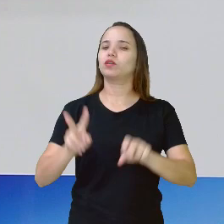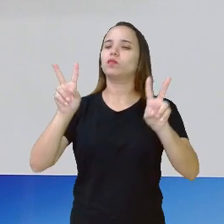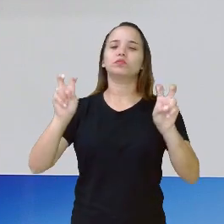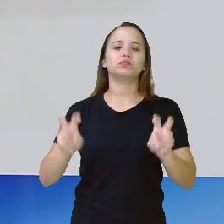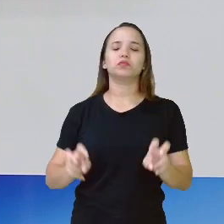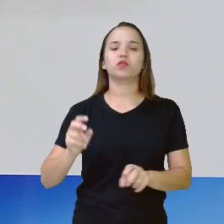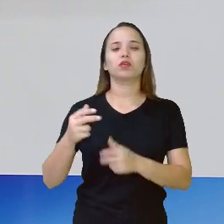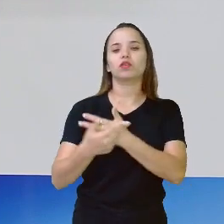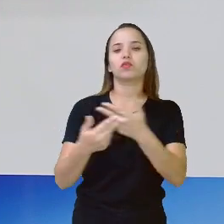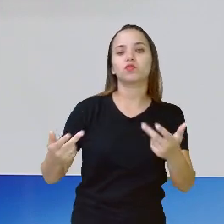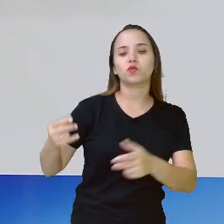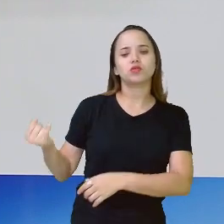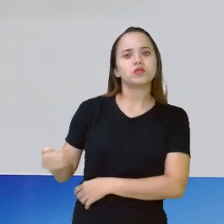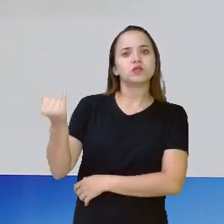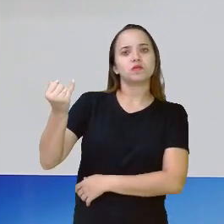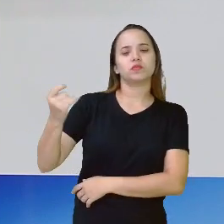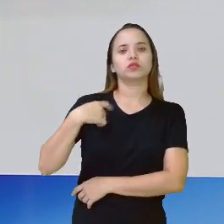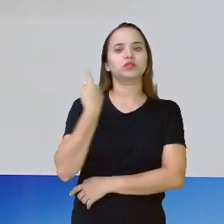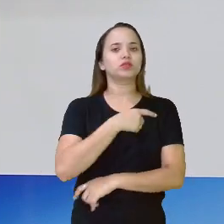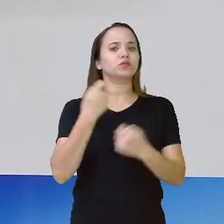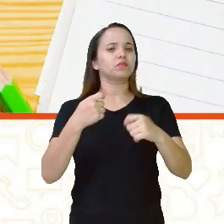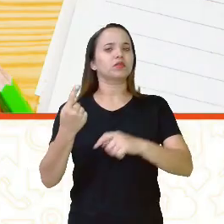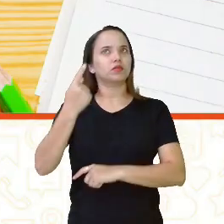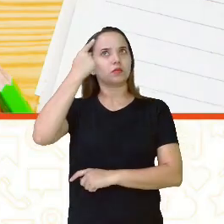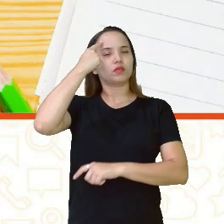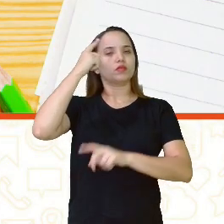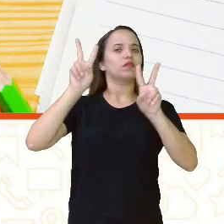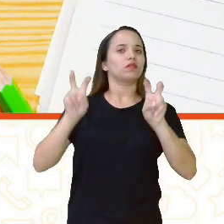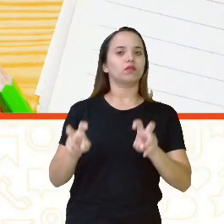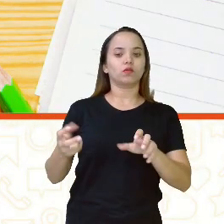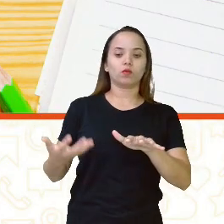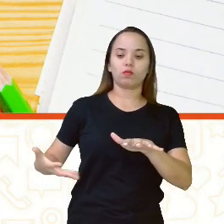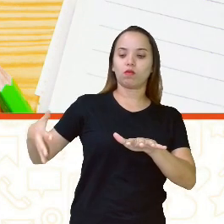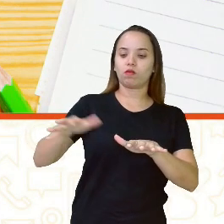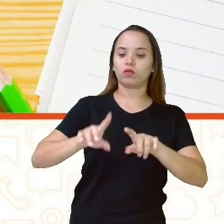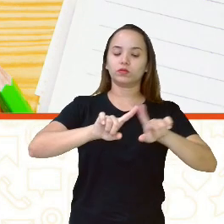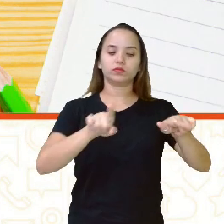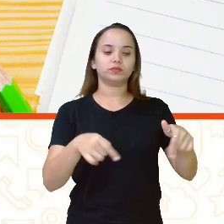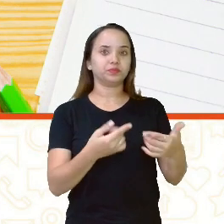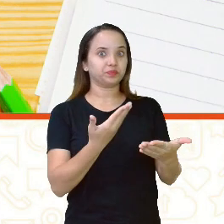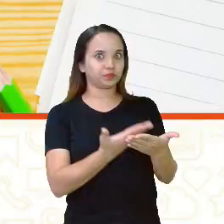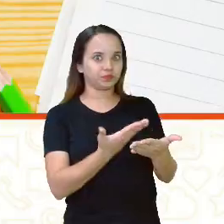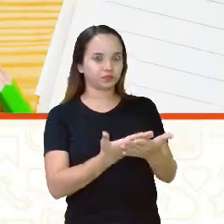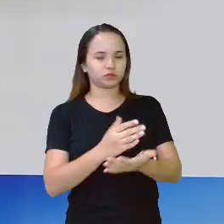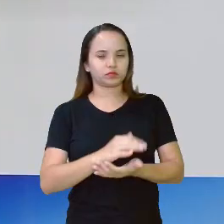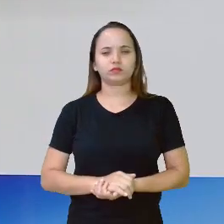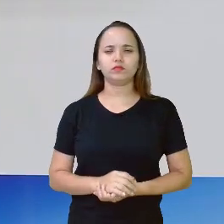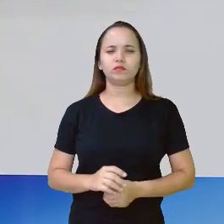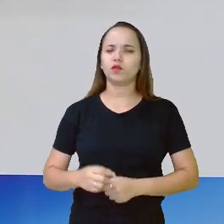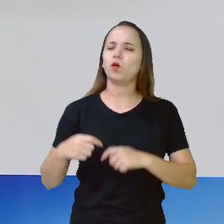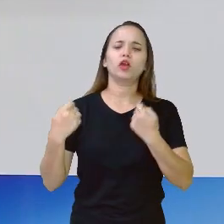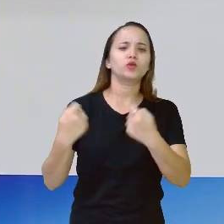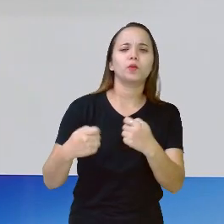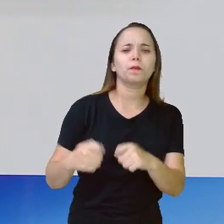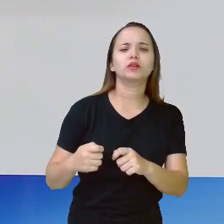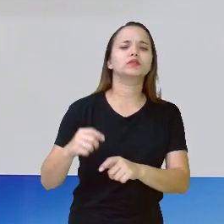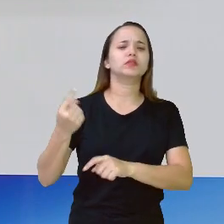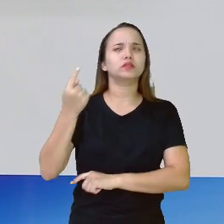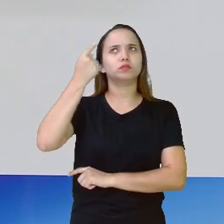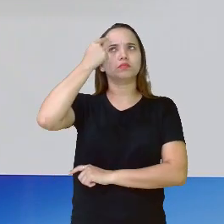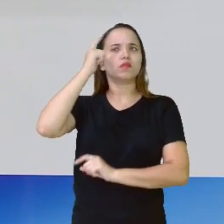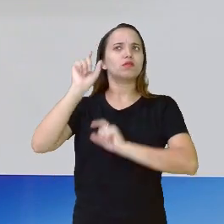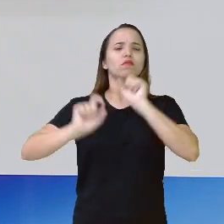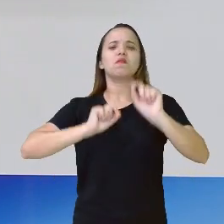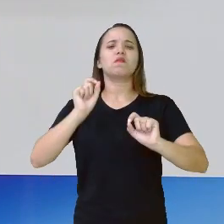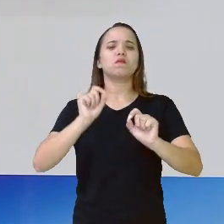considerações sobre a inclusão na sala regular. O que é que podemos considerar de verdade quando